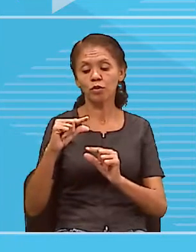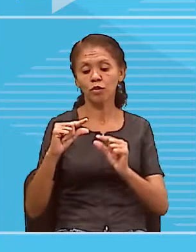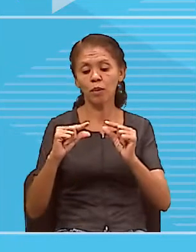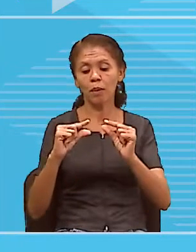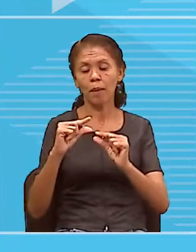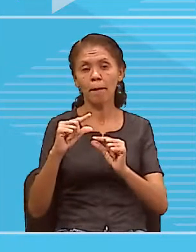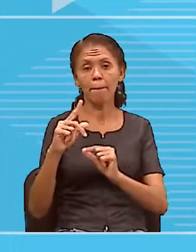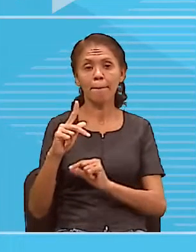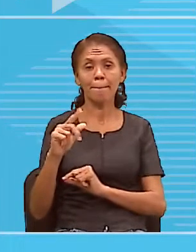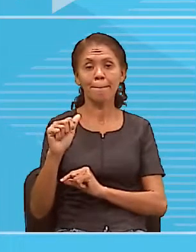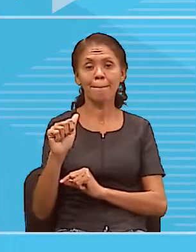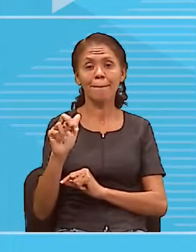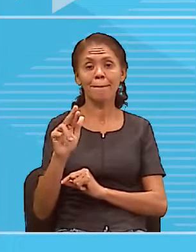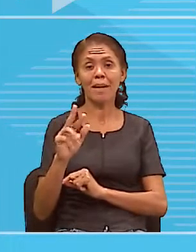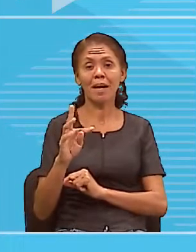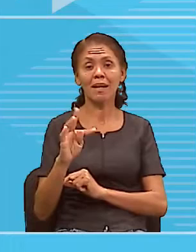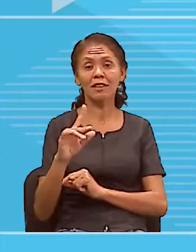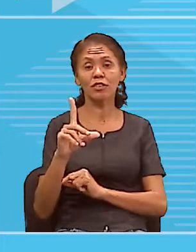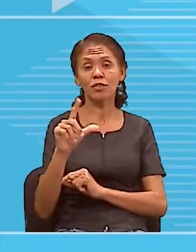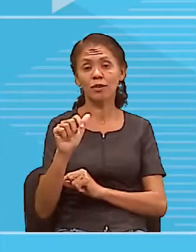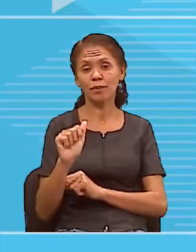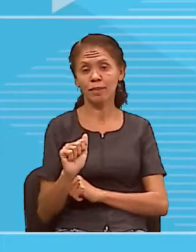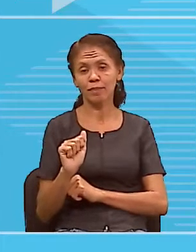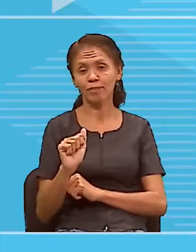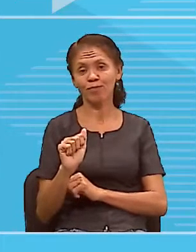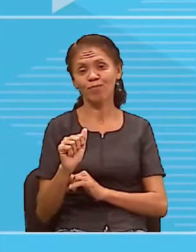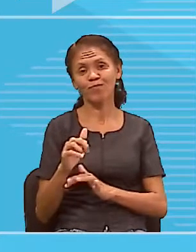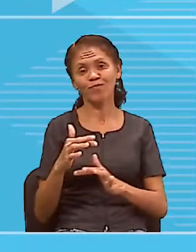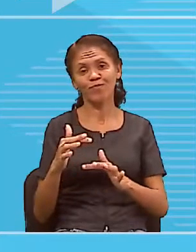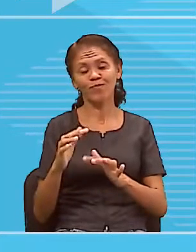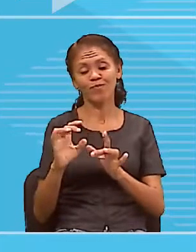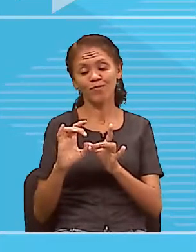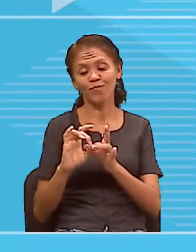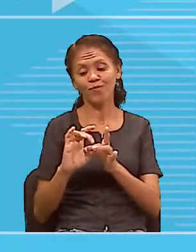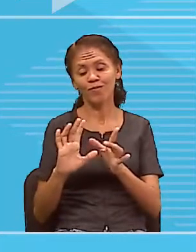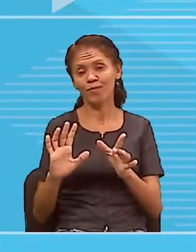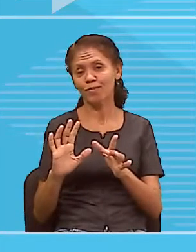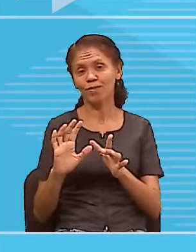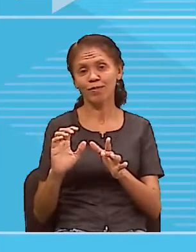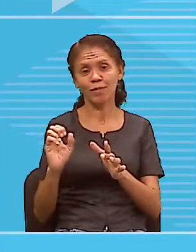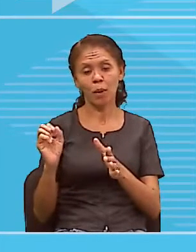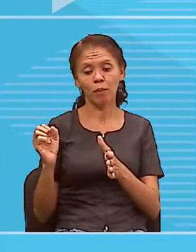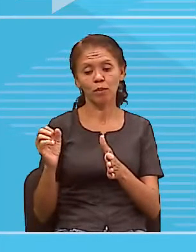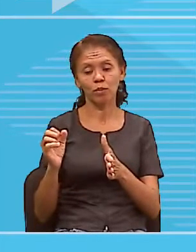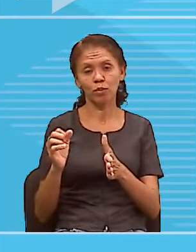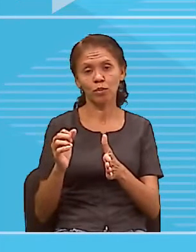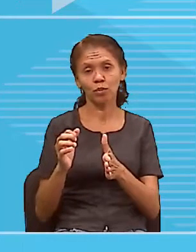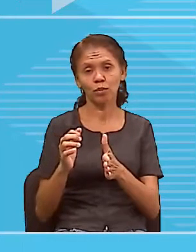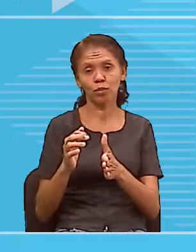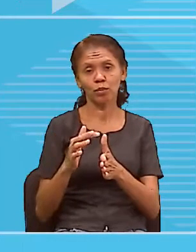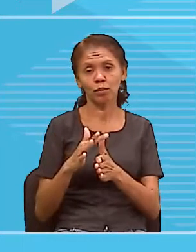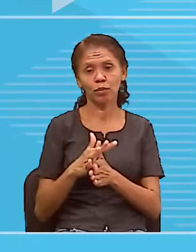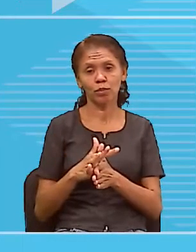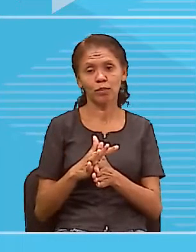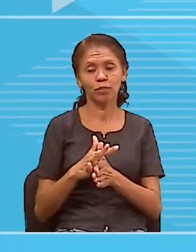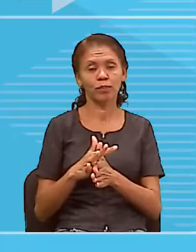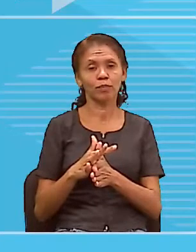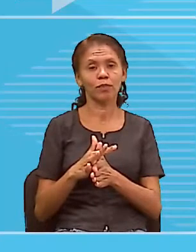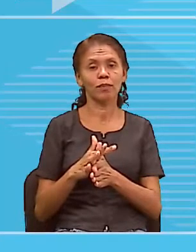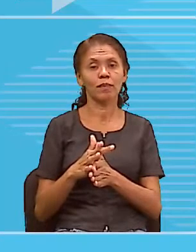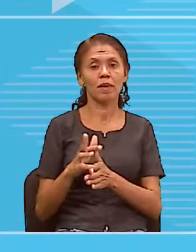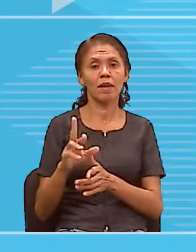Então ela ia sempre ser transmitida de forma retilínea como a gente estuda lá na segunda